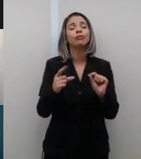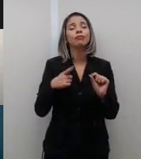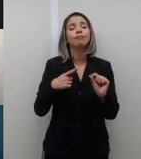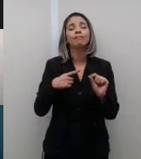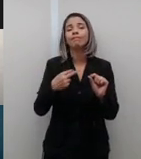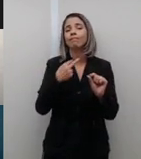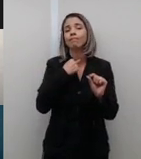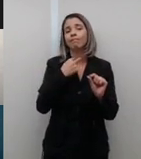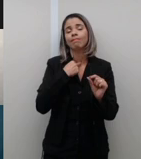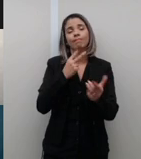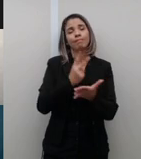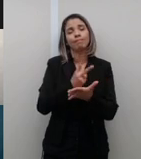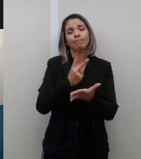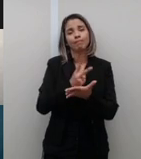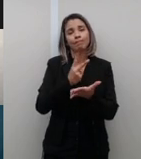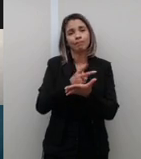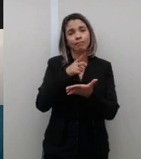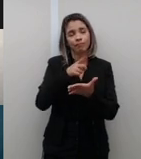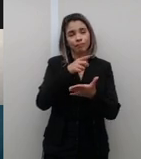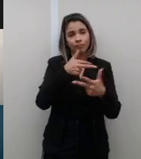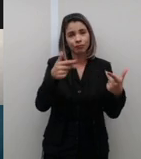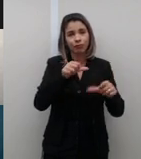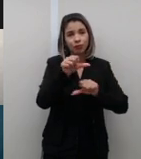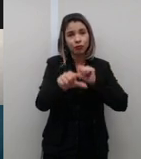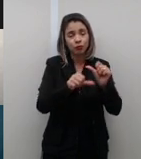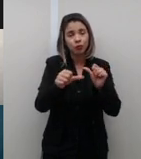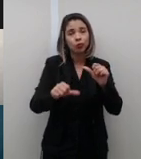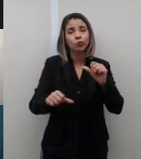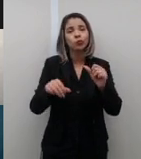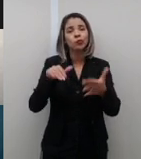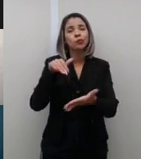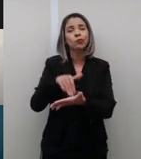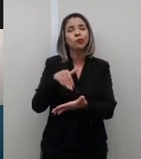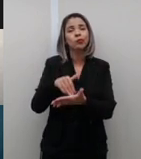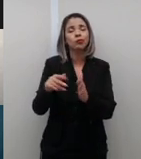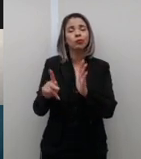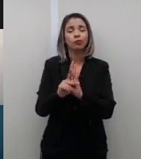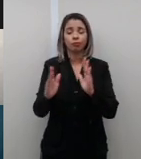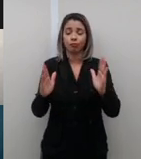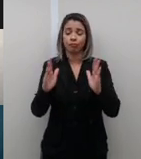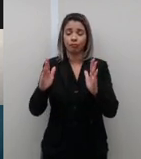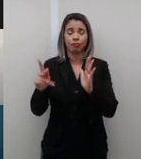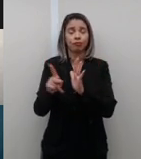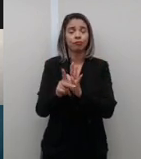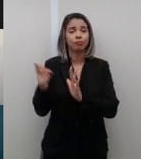ato que modifica a data limite para aquisição de títulos embasado